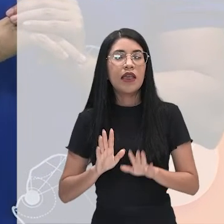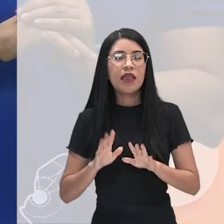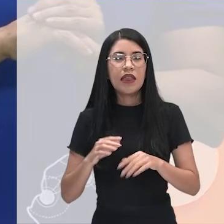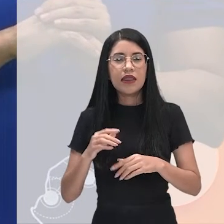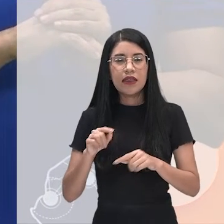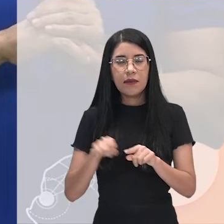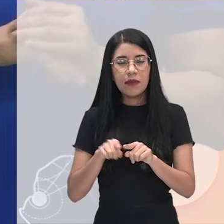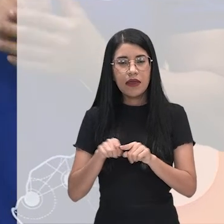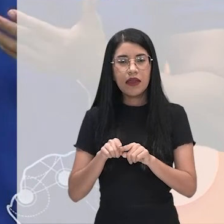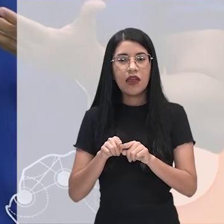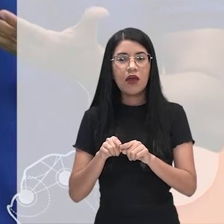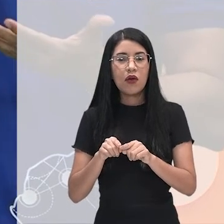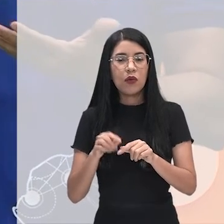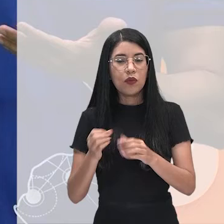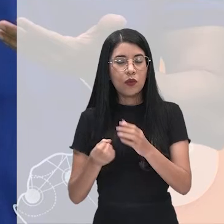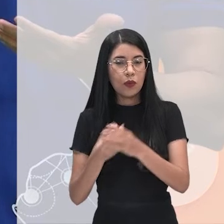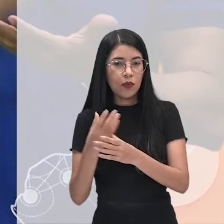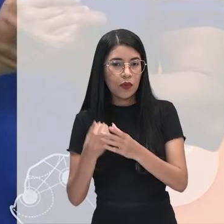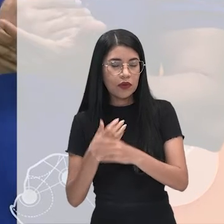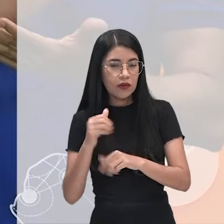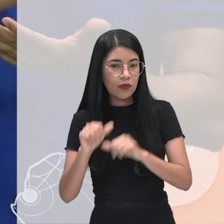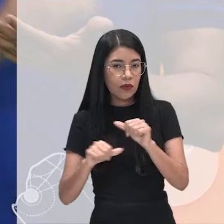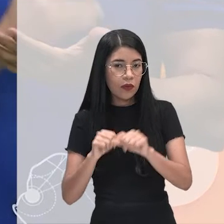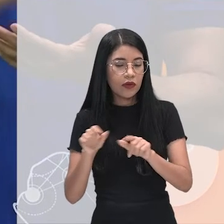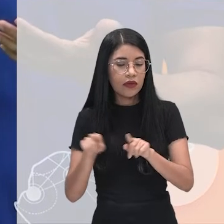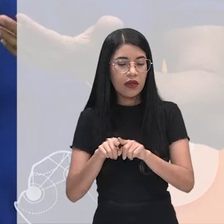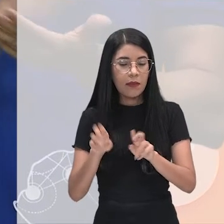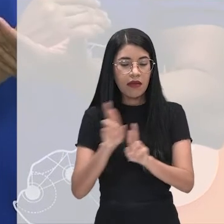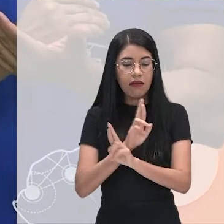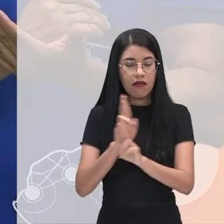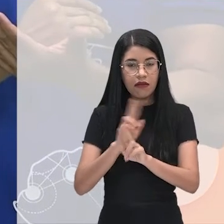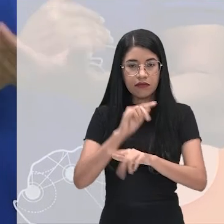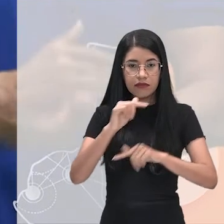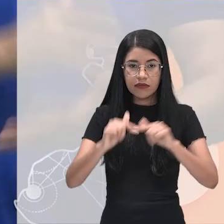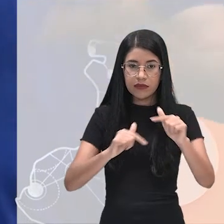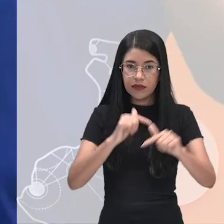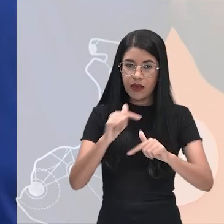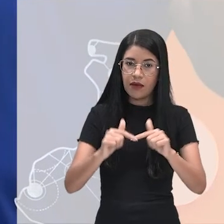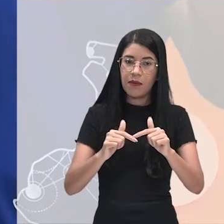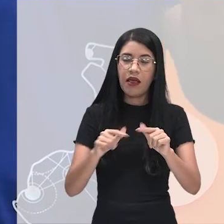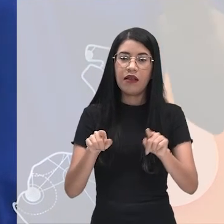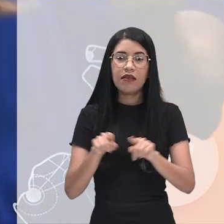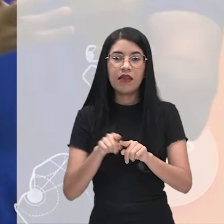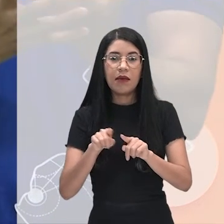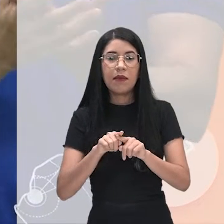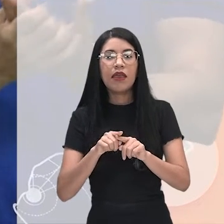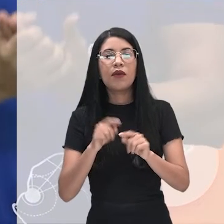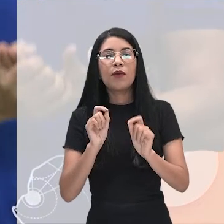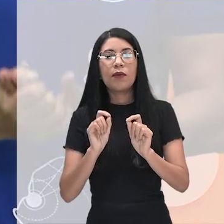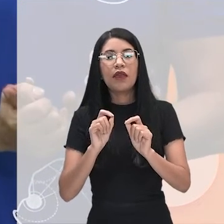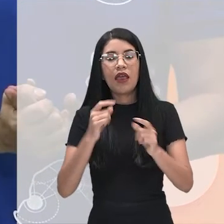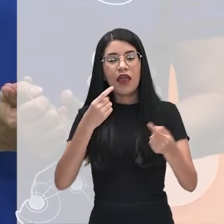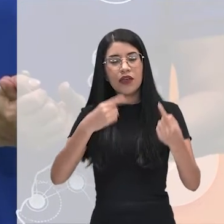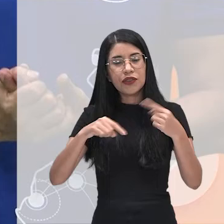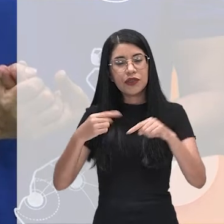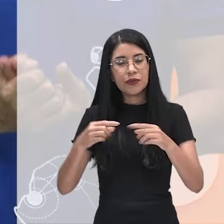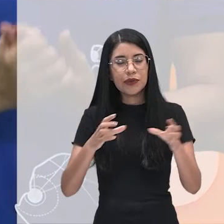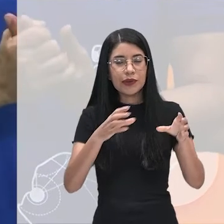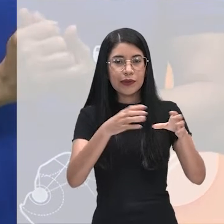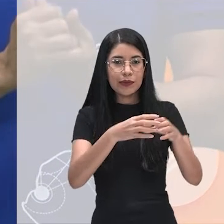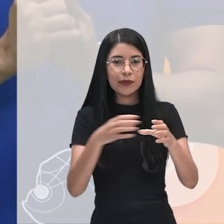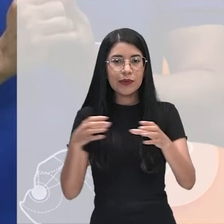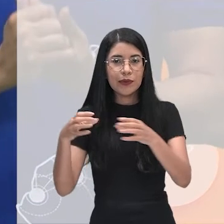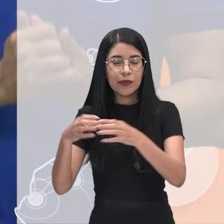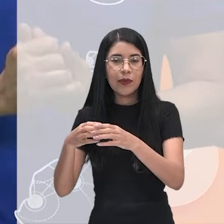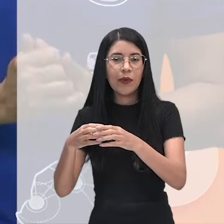um espaço geográfico pautado ali no meio técnico, científico e informacional. É esse o novo contexto de espaço geográfico que